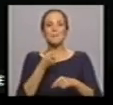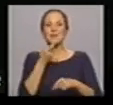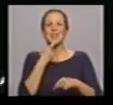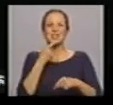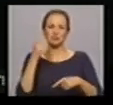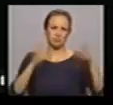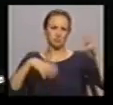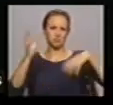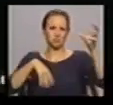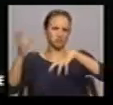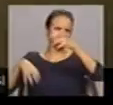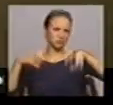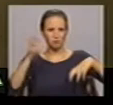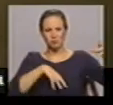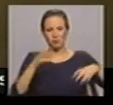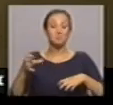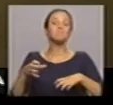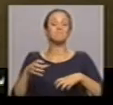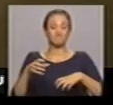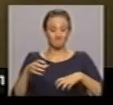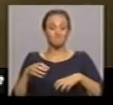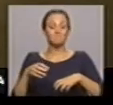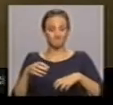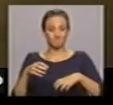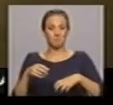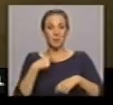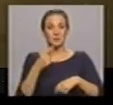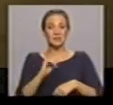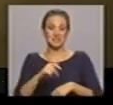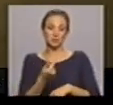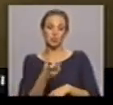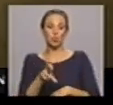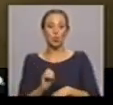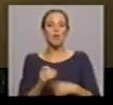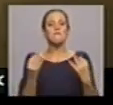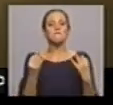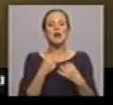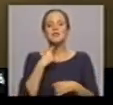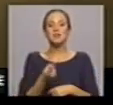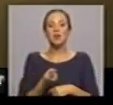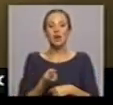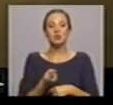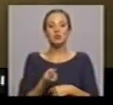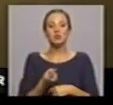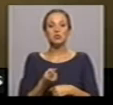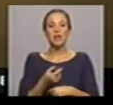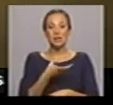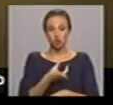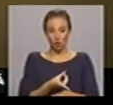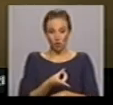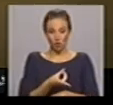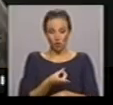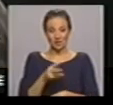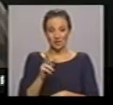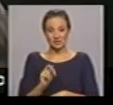da humanidade. Acho que é uma coisa até poética para se dizer em Saturno. E é preciso que se diga que, no fundo, às 9h37 do dia